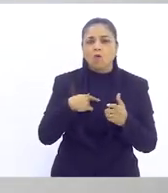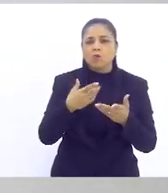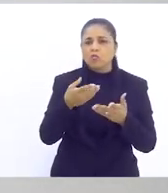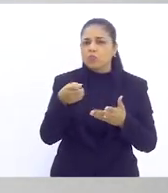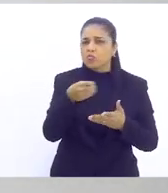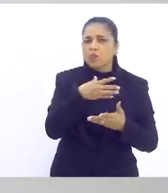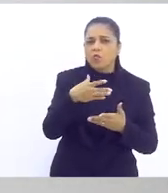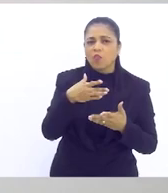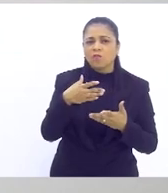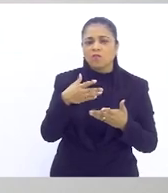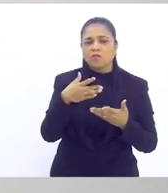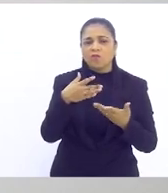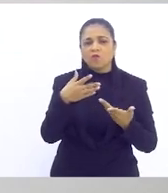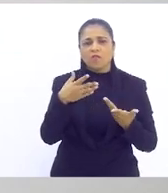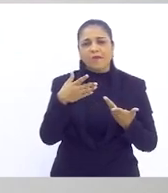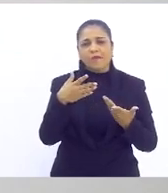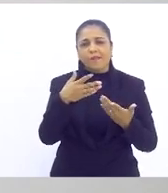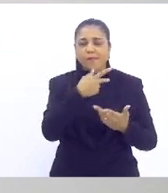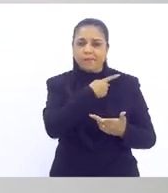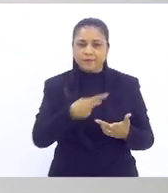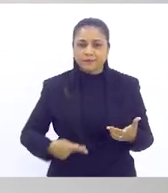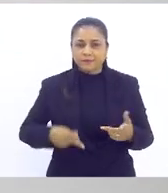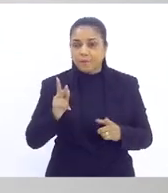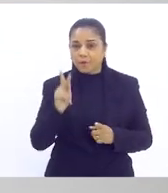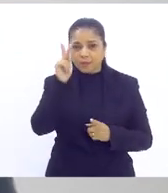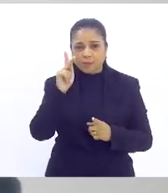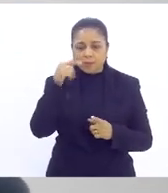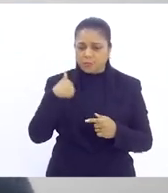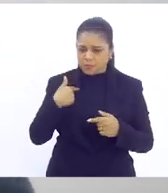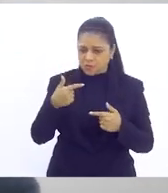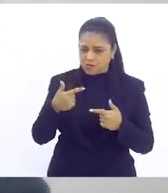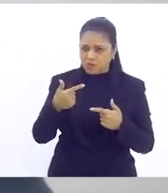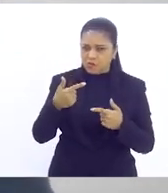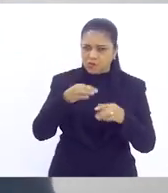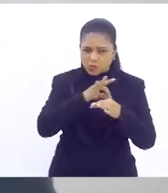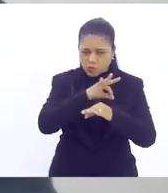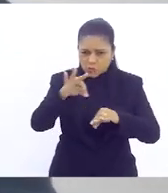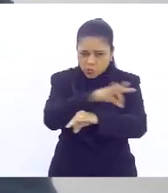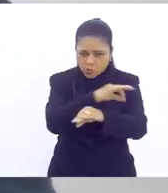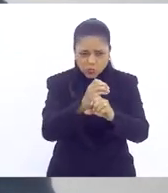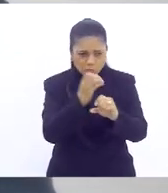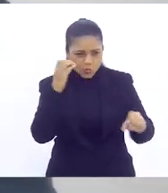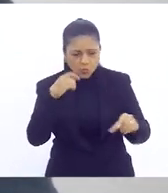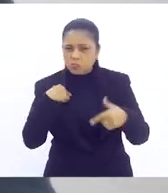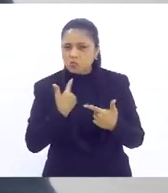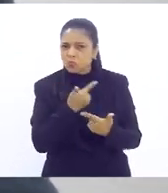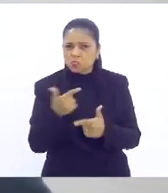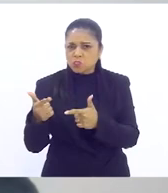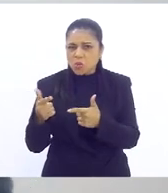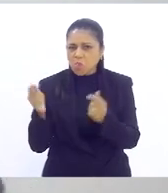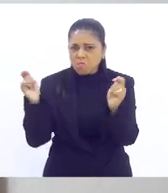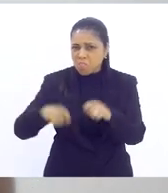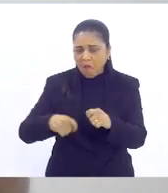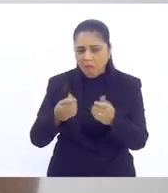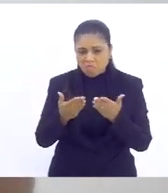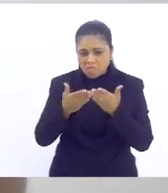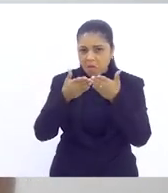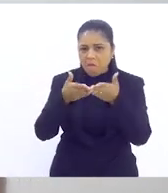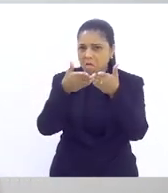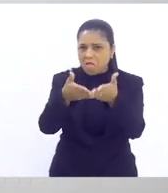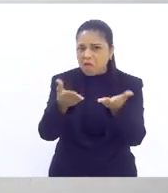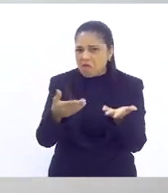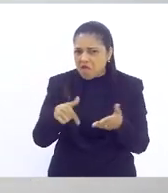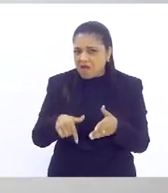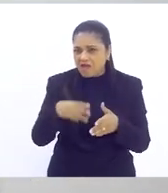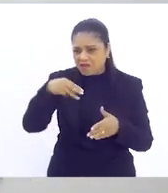que a nós não teríamos condições de estar construindo navios no Brasil os fps do Brasil né